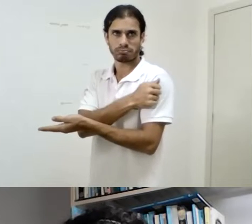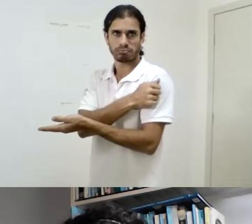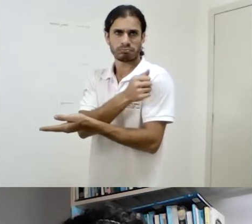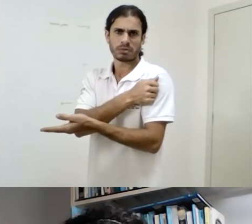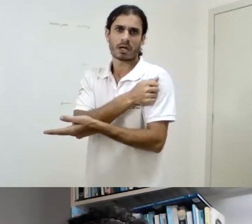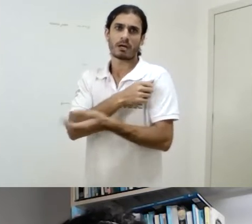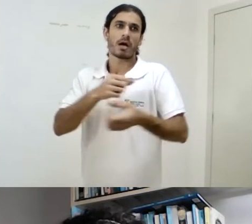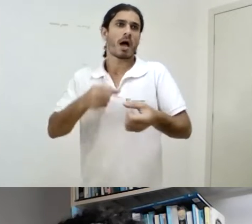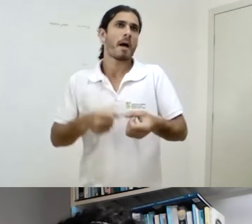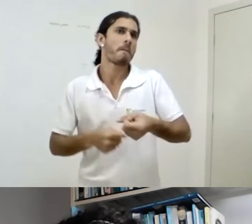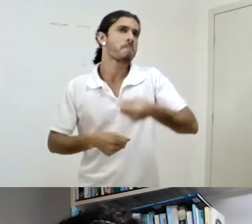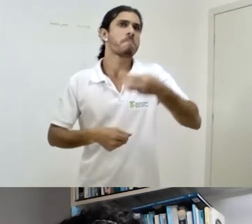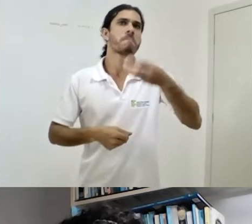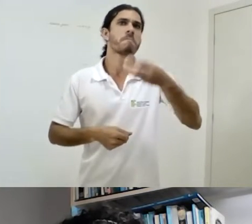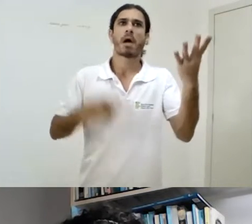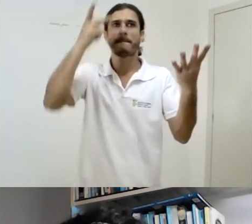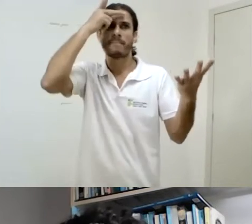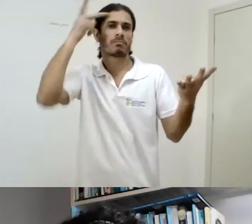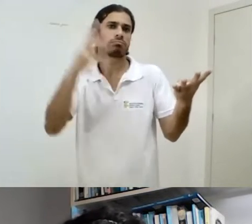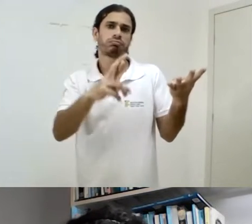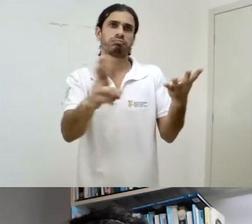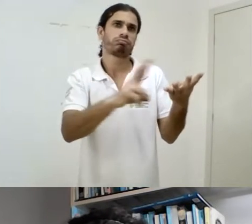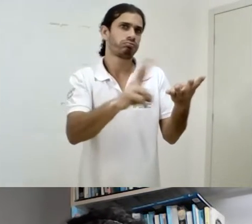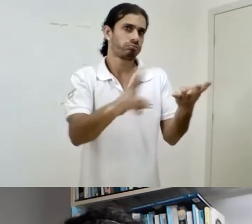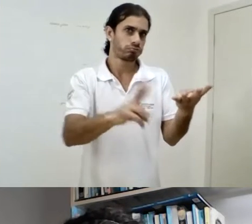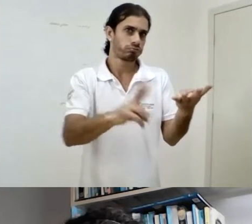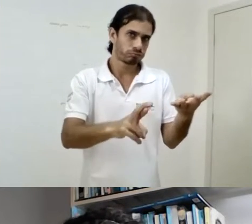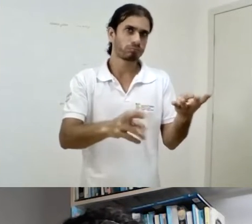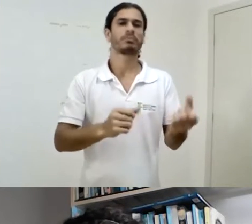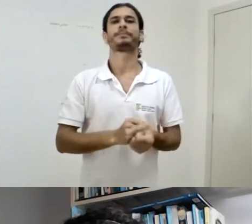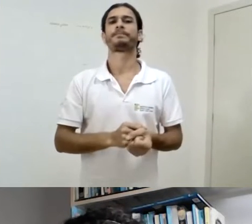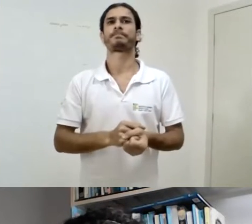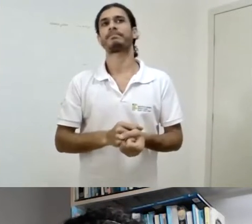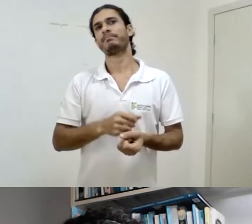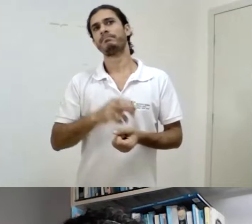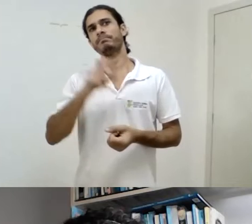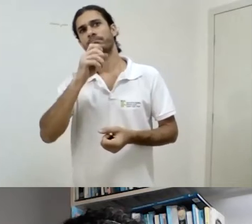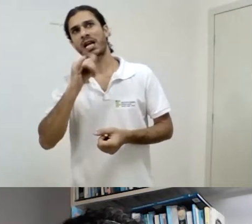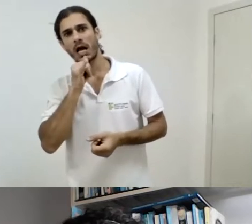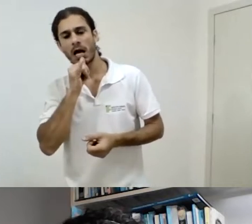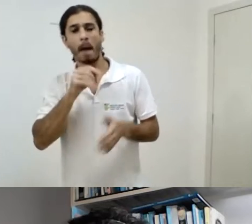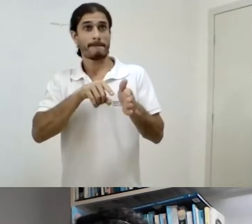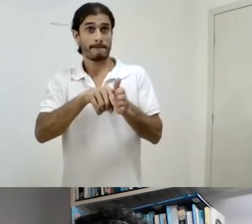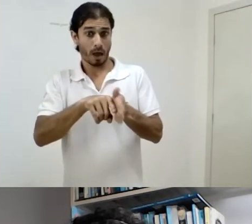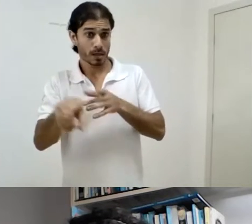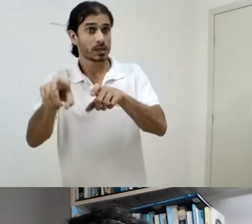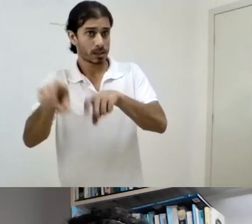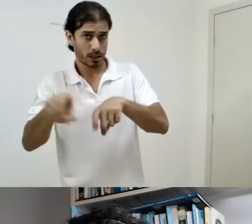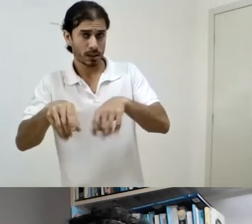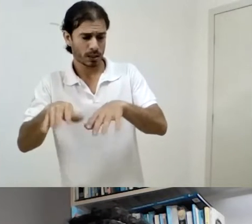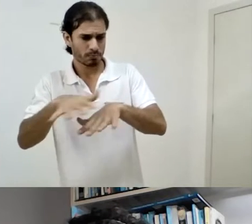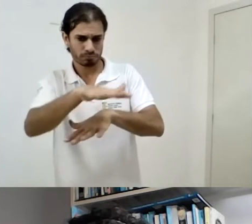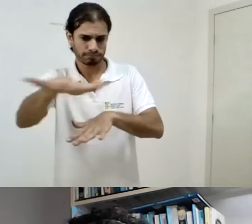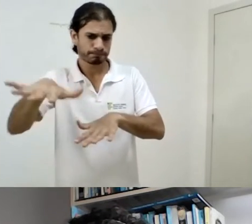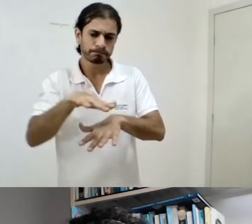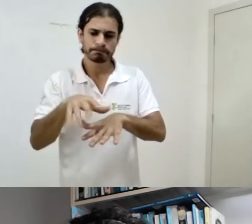pessoas responderem, fica nisso. Essas pesquisas de campo aí, por exemplo, que não traduz muito, por exemplo,